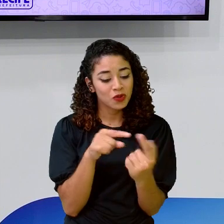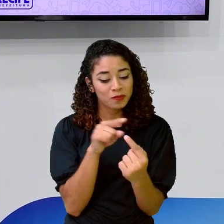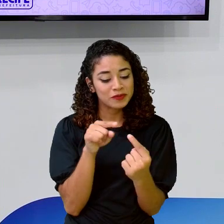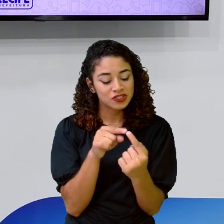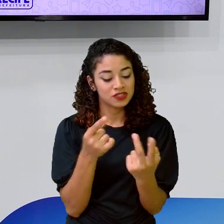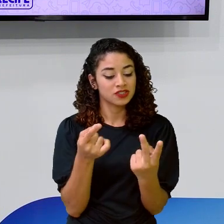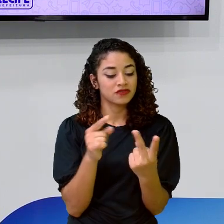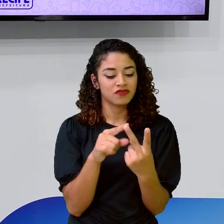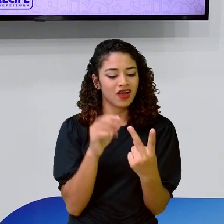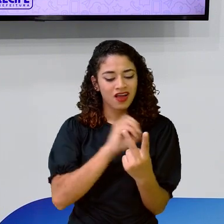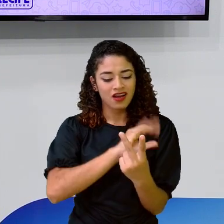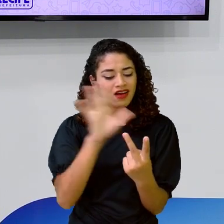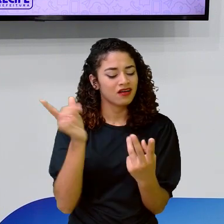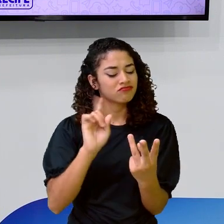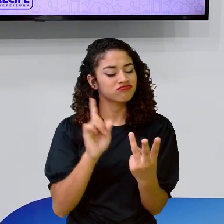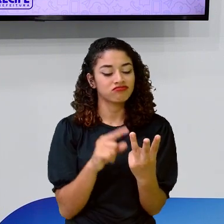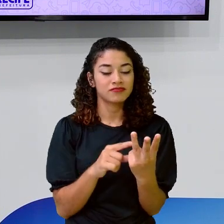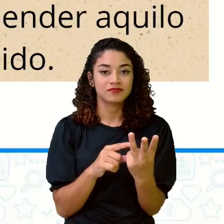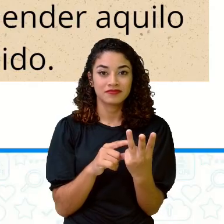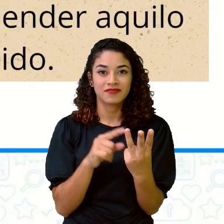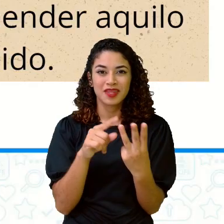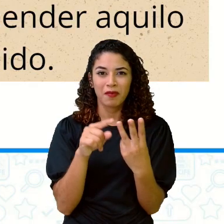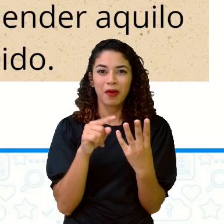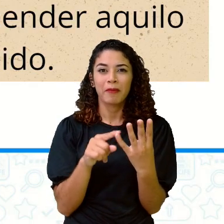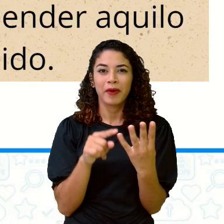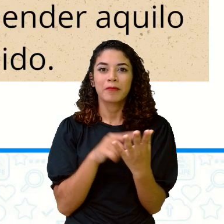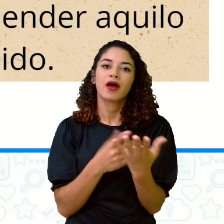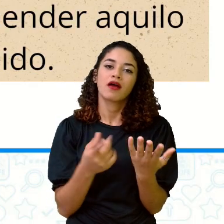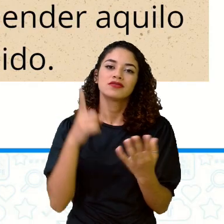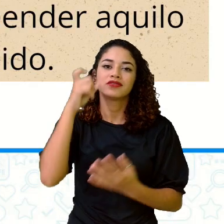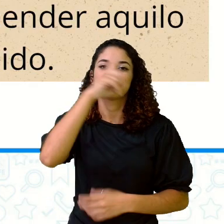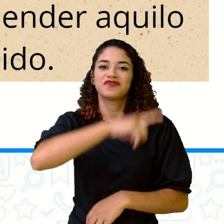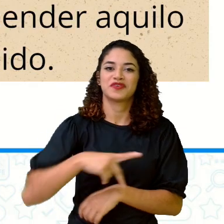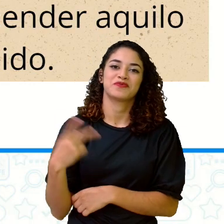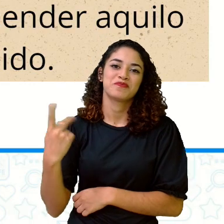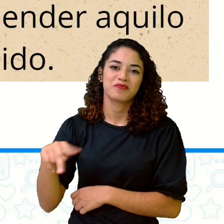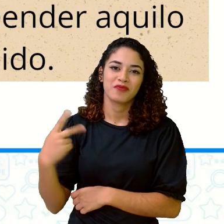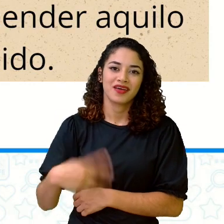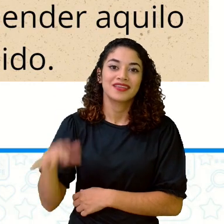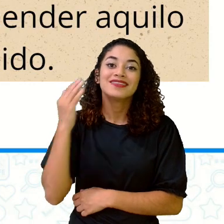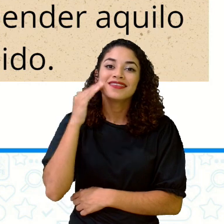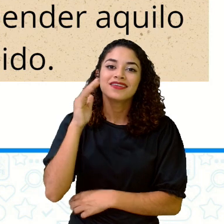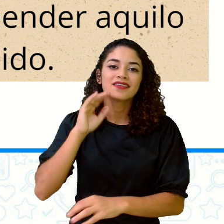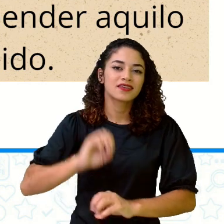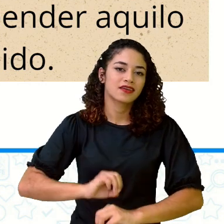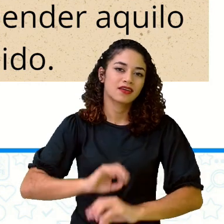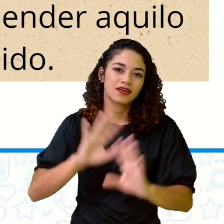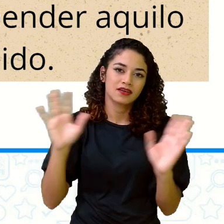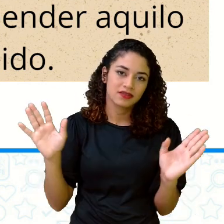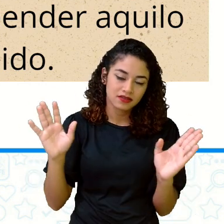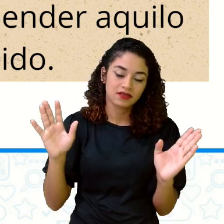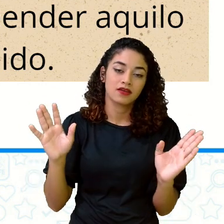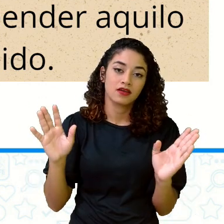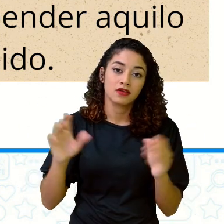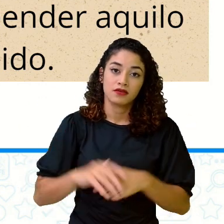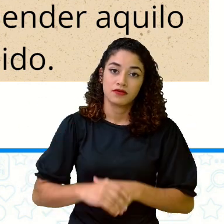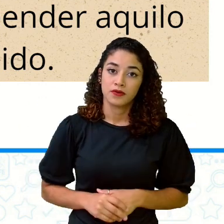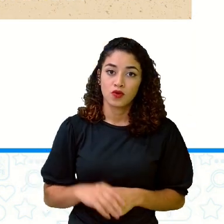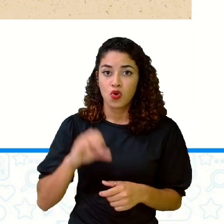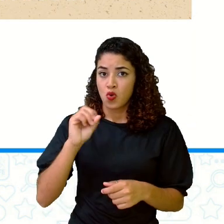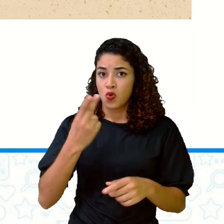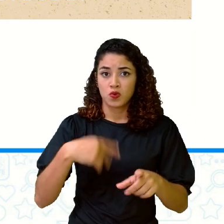encontrará, dificuldades, em compreender, aquilo que está sendo, dito, ou, que possa, estar sendo,